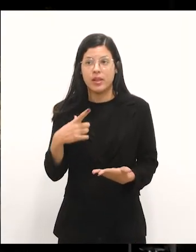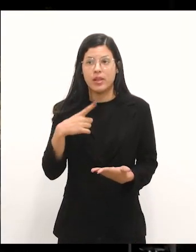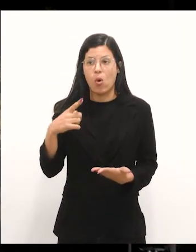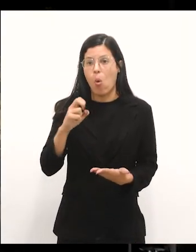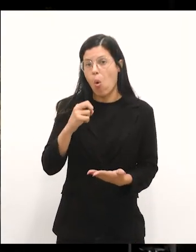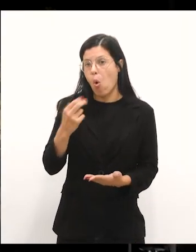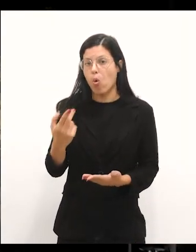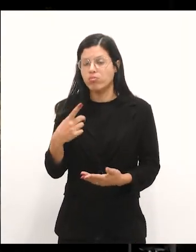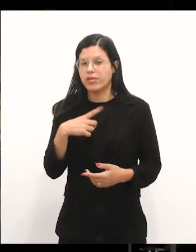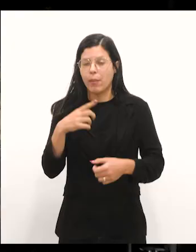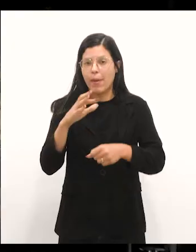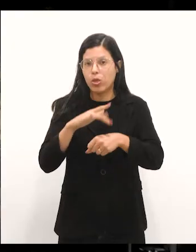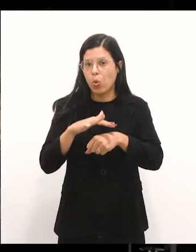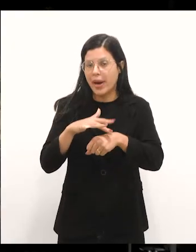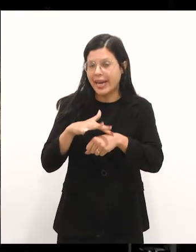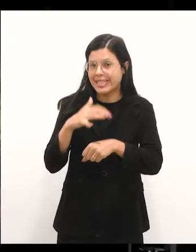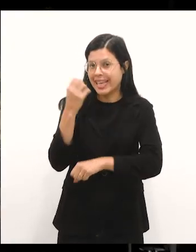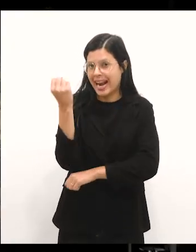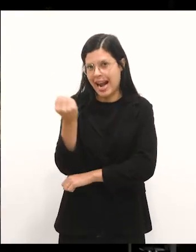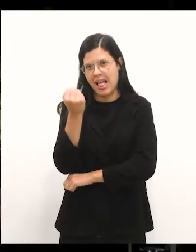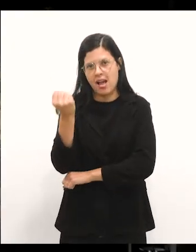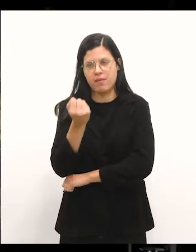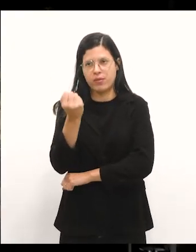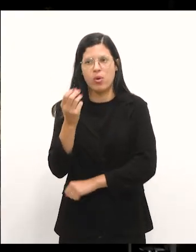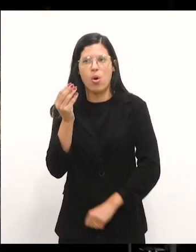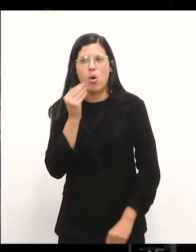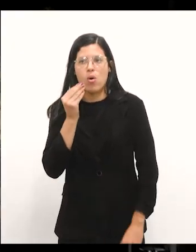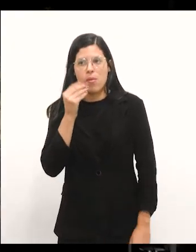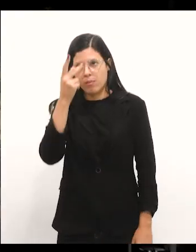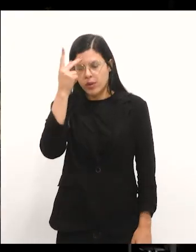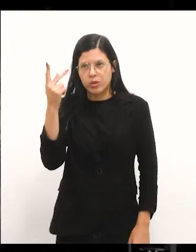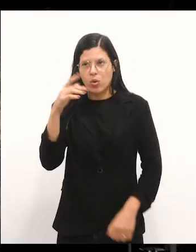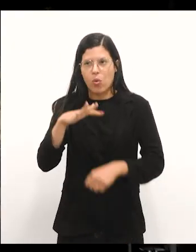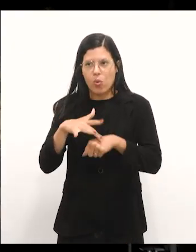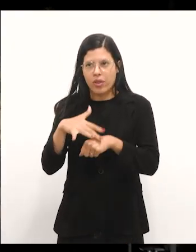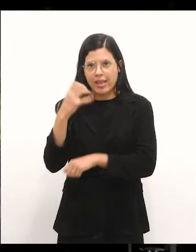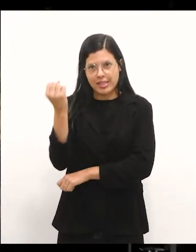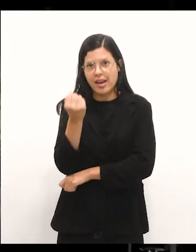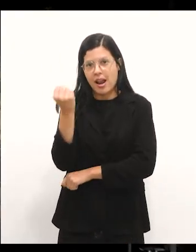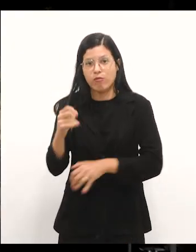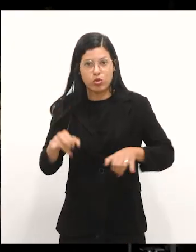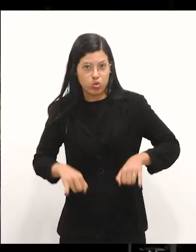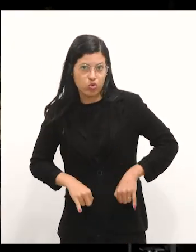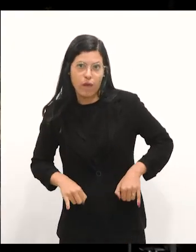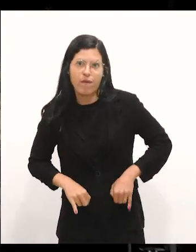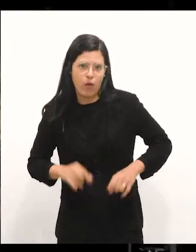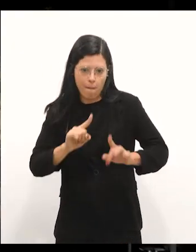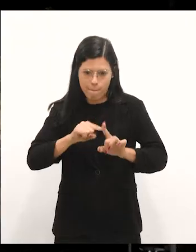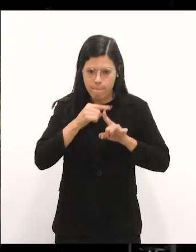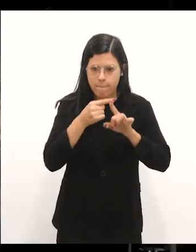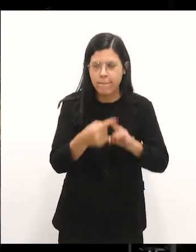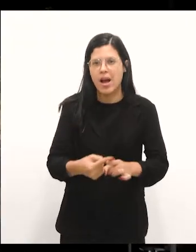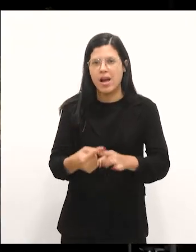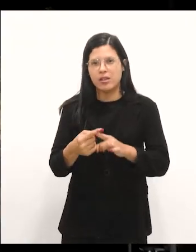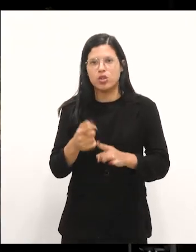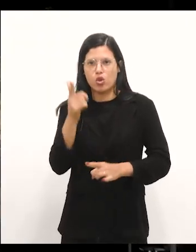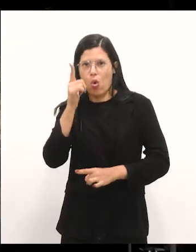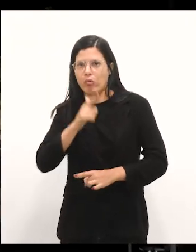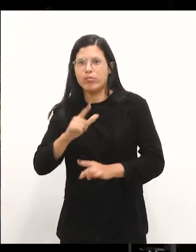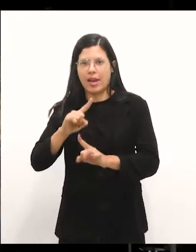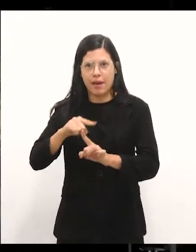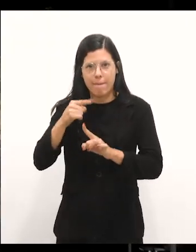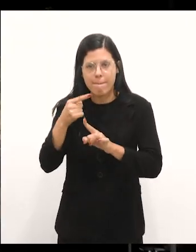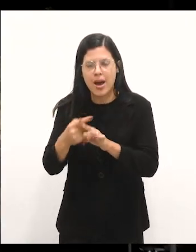uma doença grave, obviamente quem tem a doença grave sofreu mais, ganha mais, porque